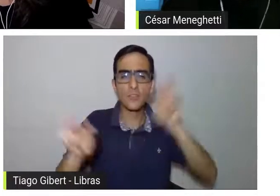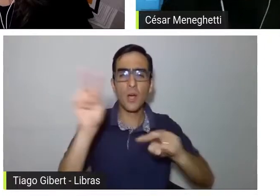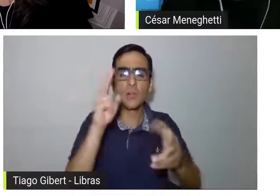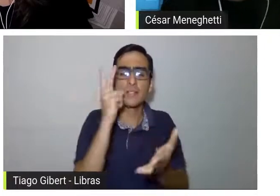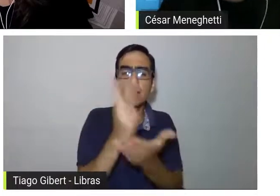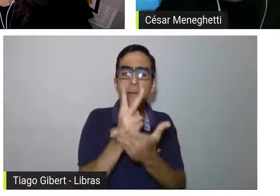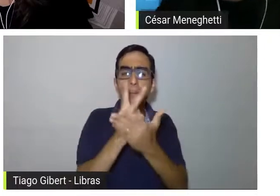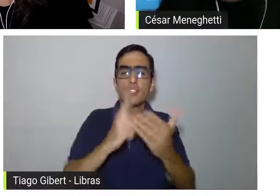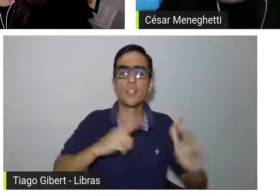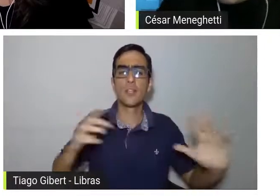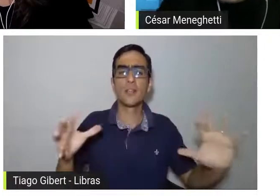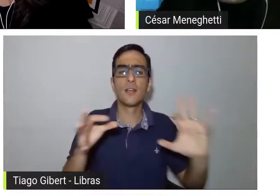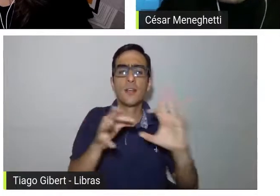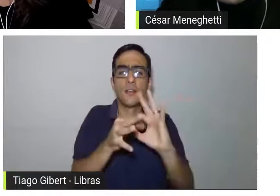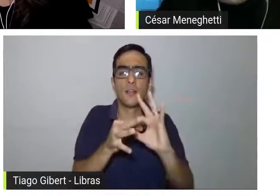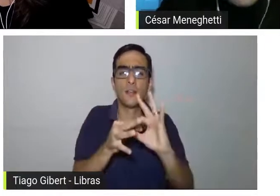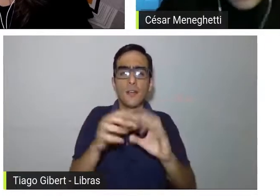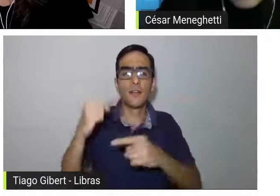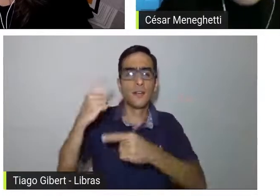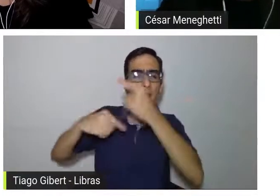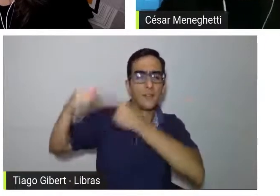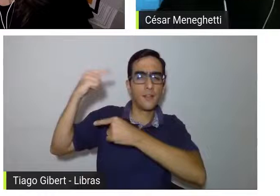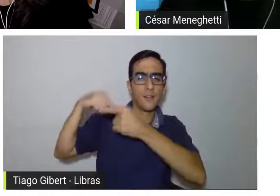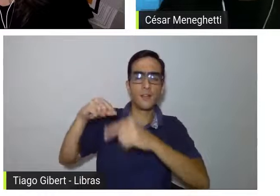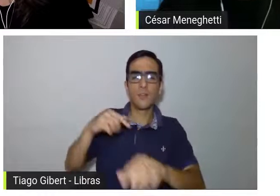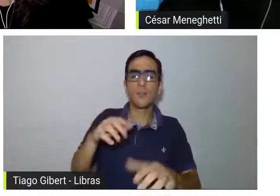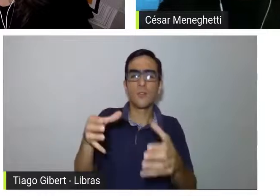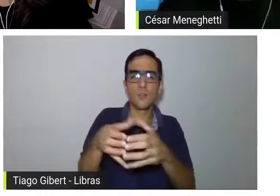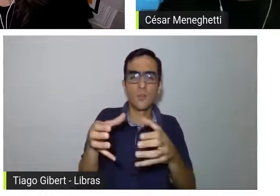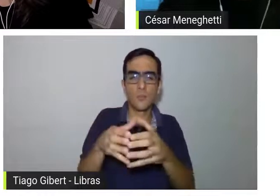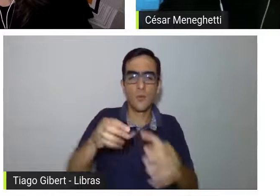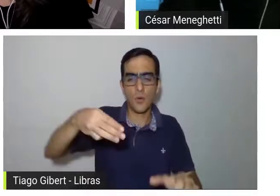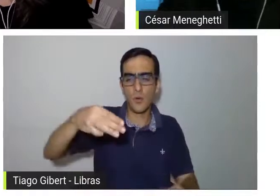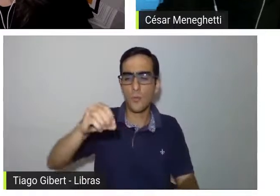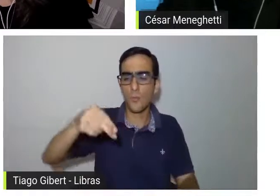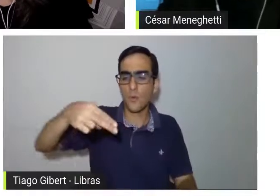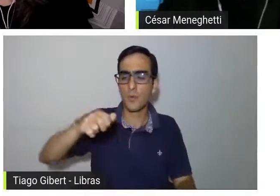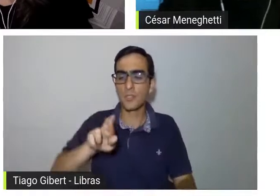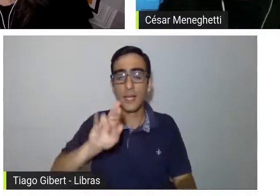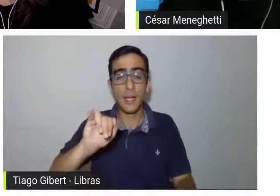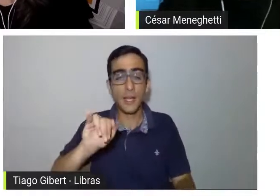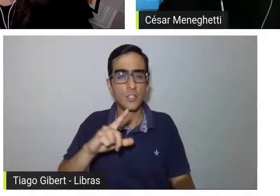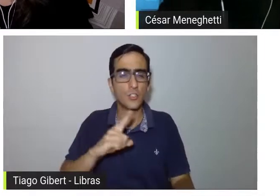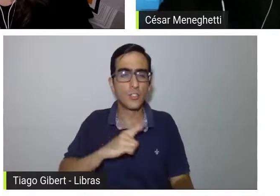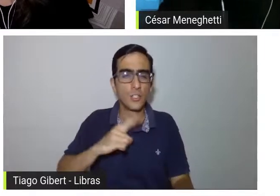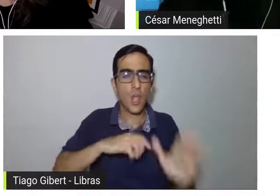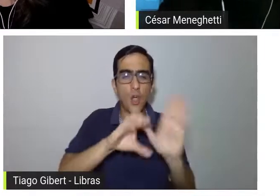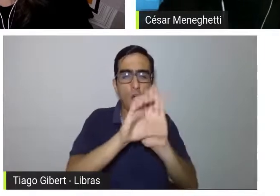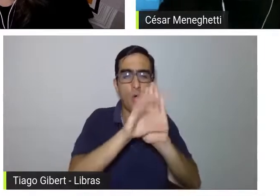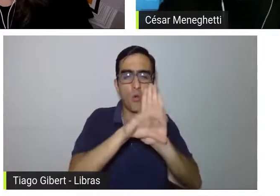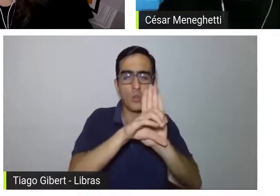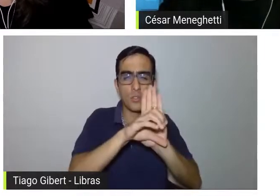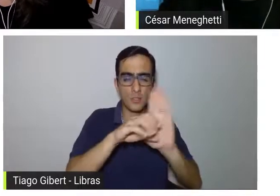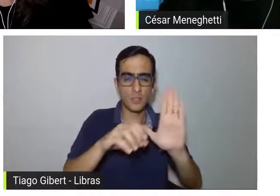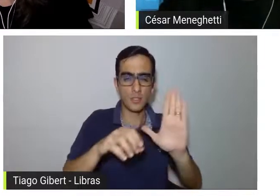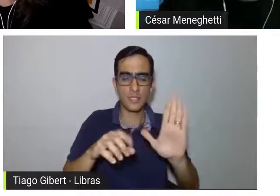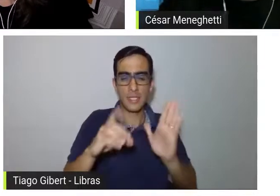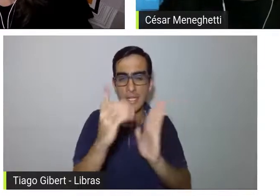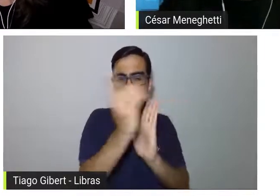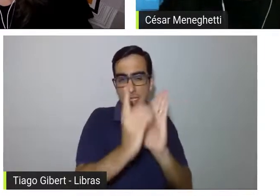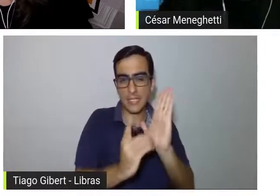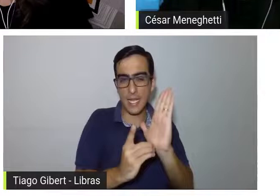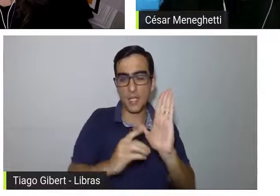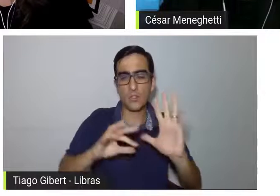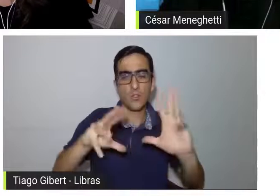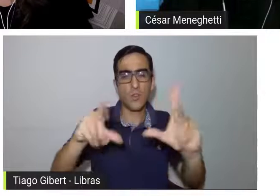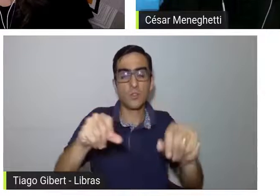ligado na tradição do Bruno Munari, do design com conceito... E, no fundo, todos eram